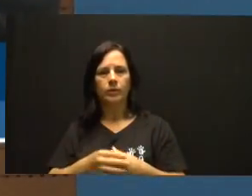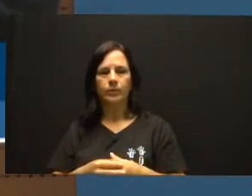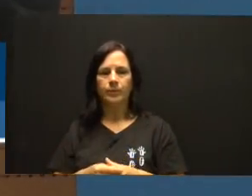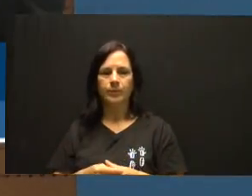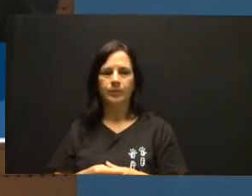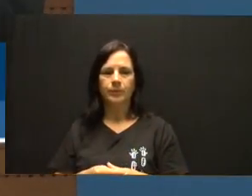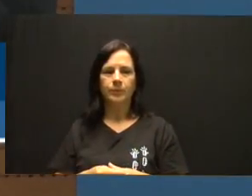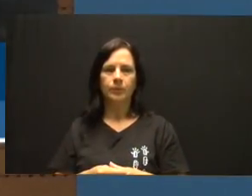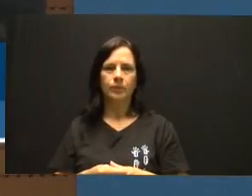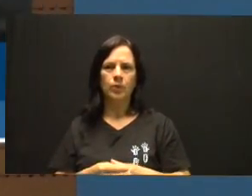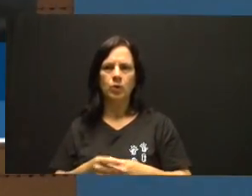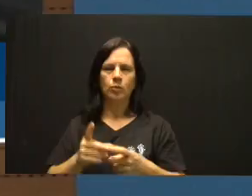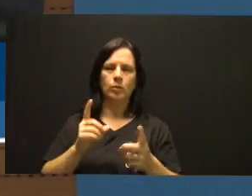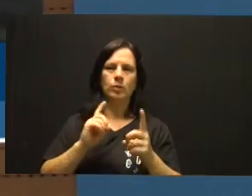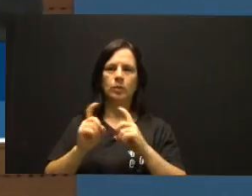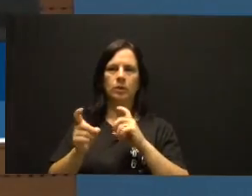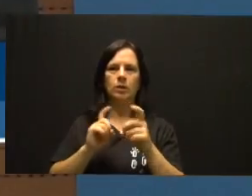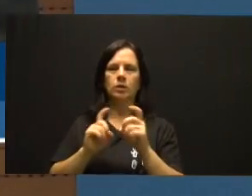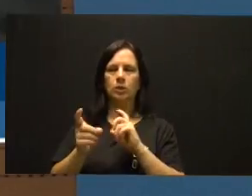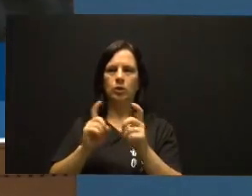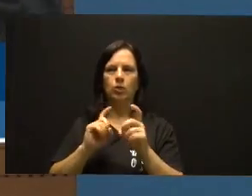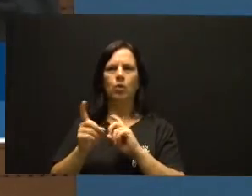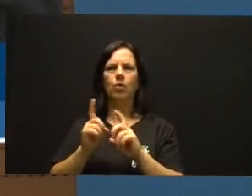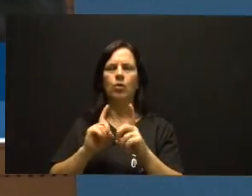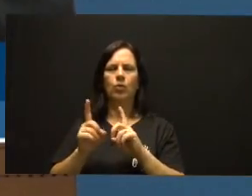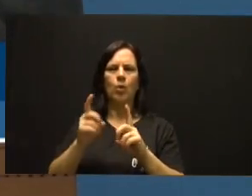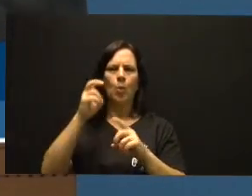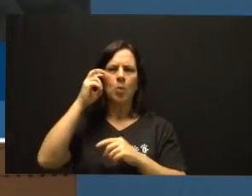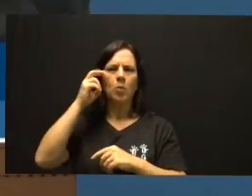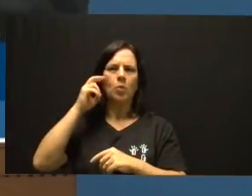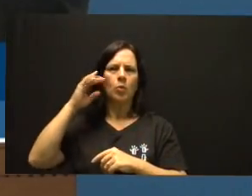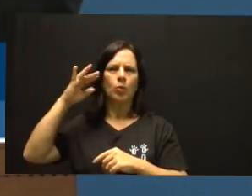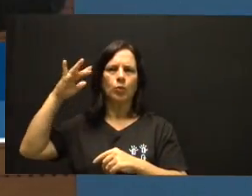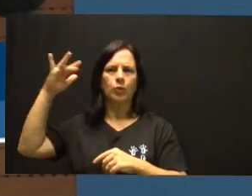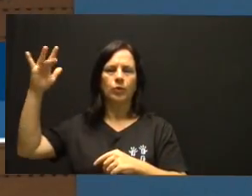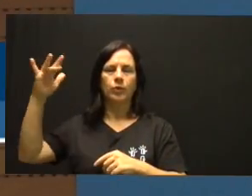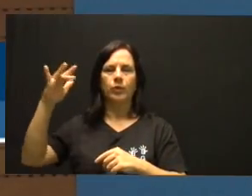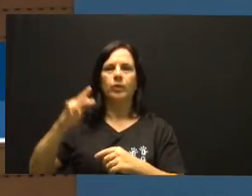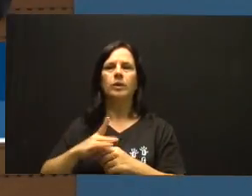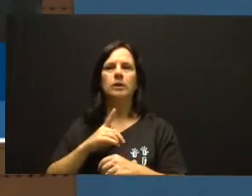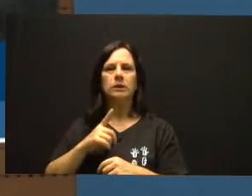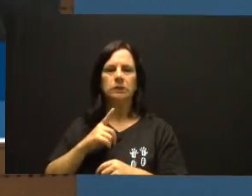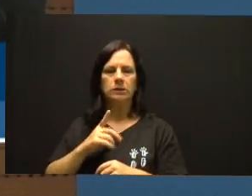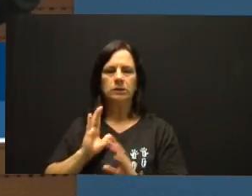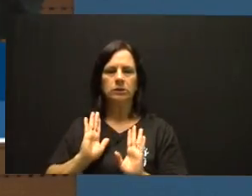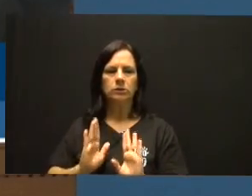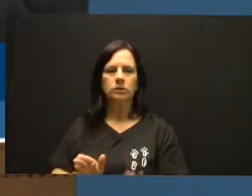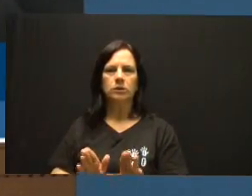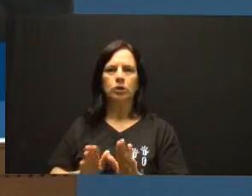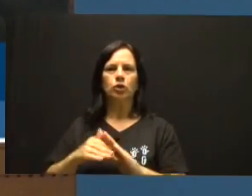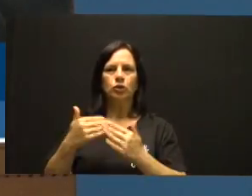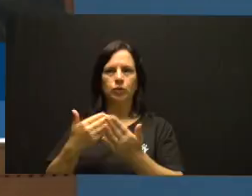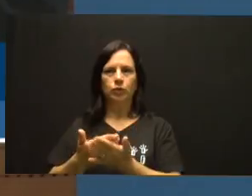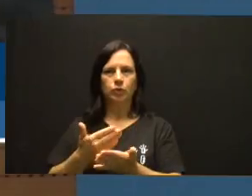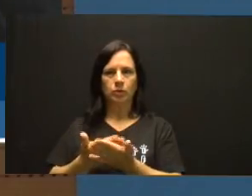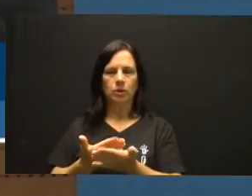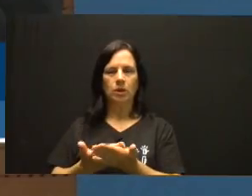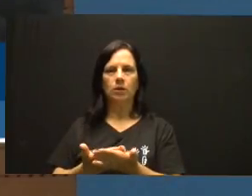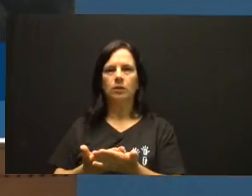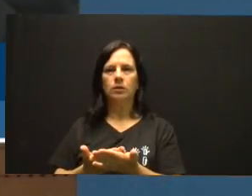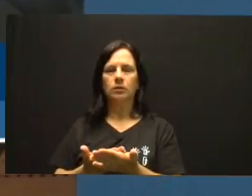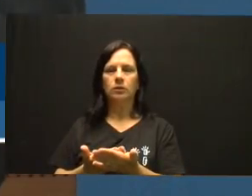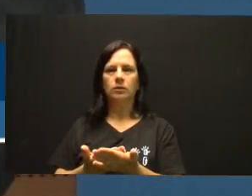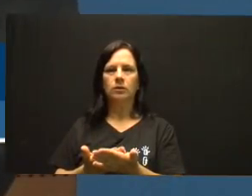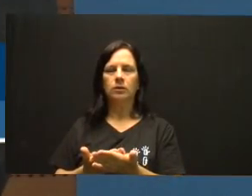ele externou isso numa das reuniões, e que seria um sonho dele, até pelo fato de ter estudado numa